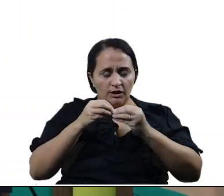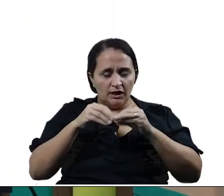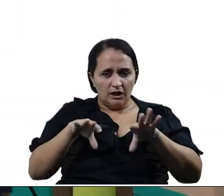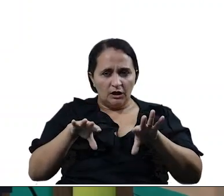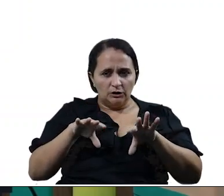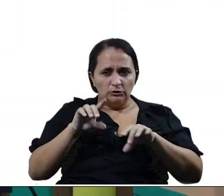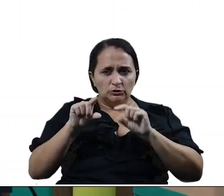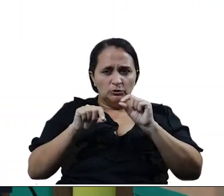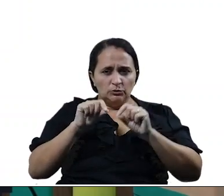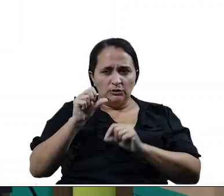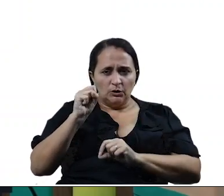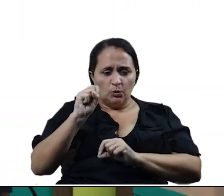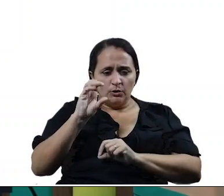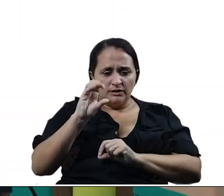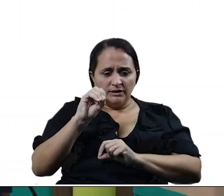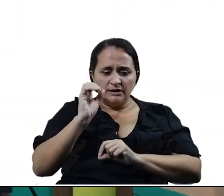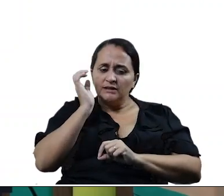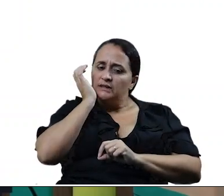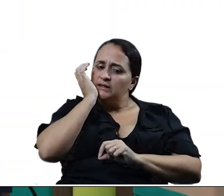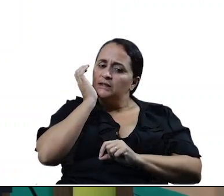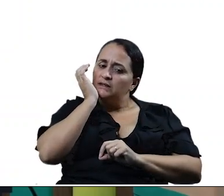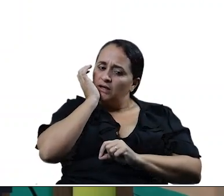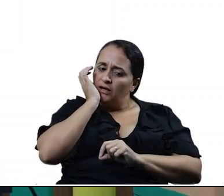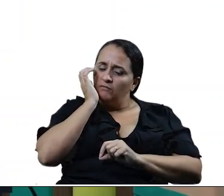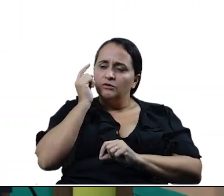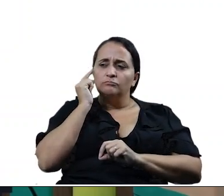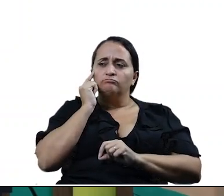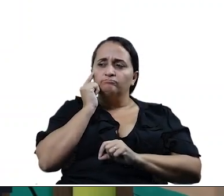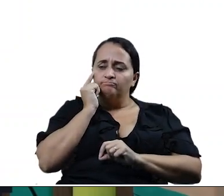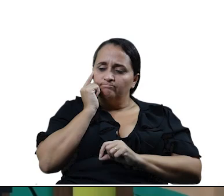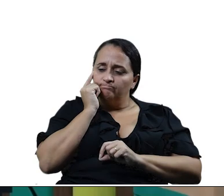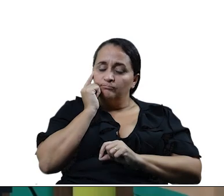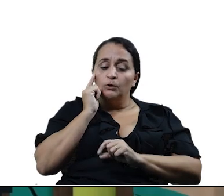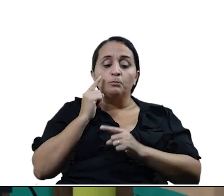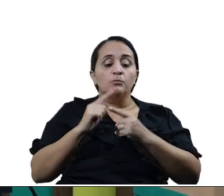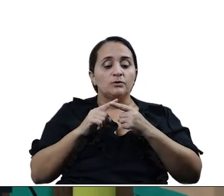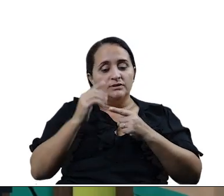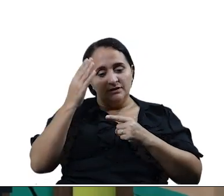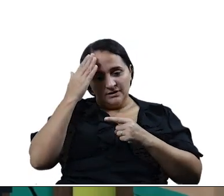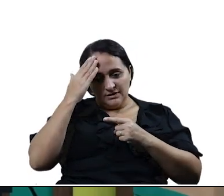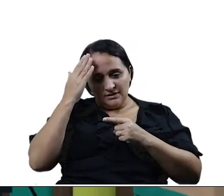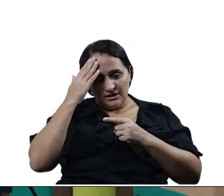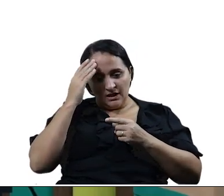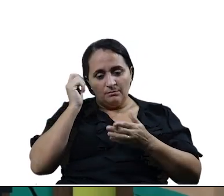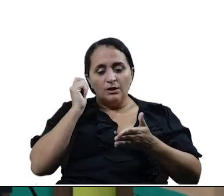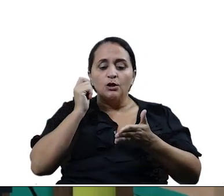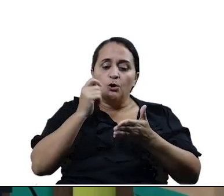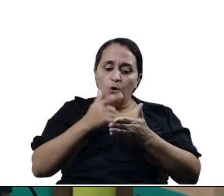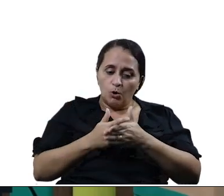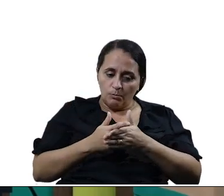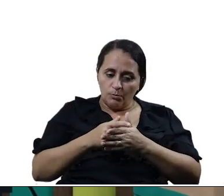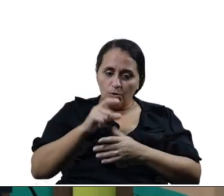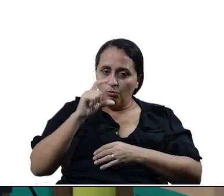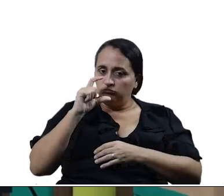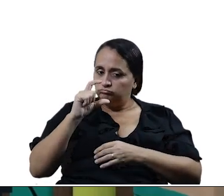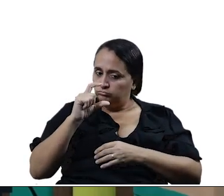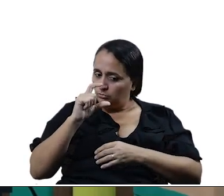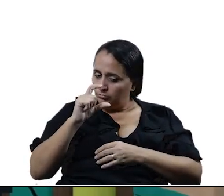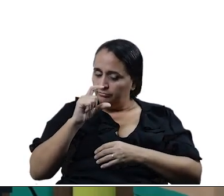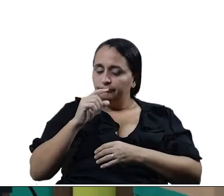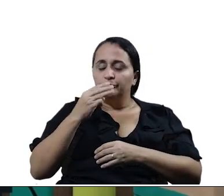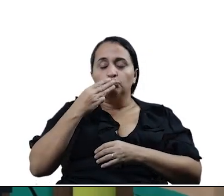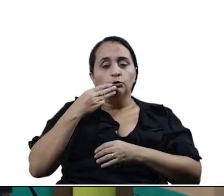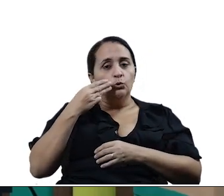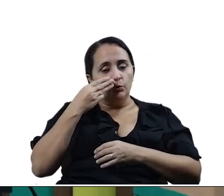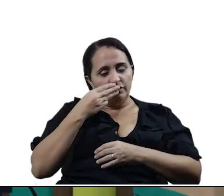80 centavos desse dinheiro. Por quê? Porque a gente sabe que ele comprou uma paçoca. Então, se ele